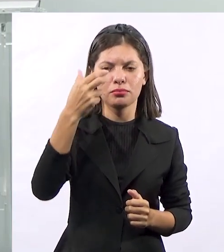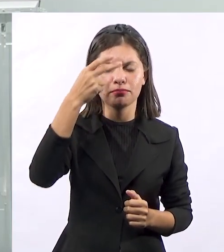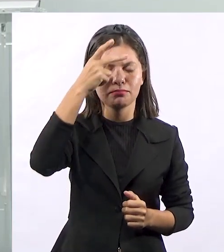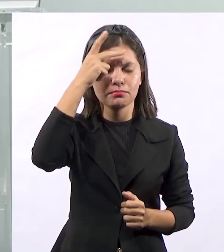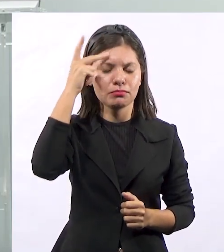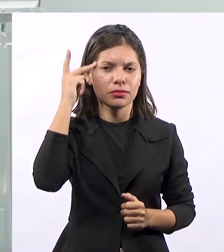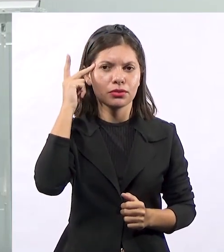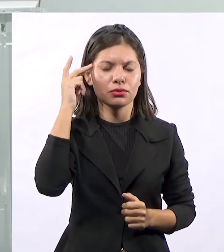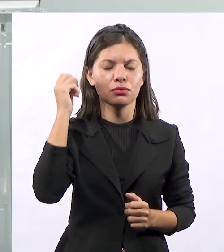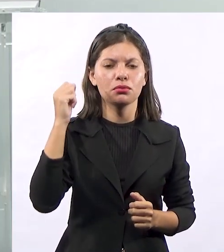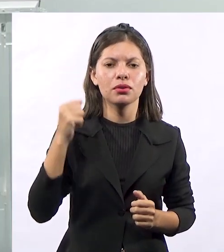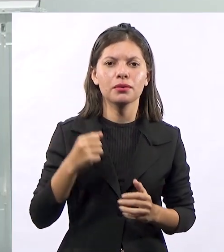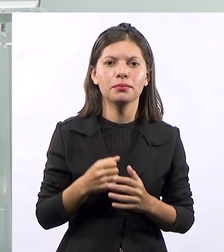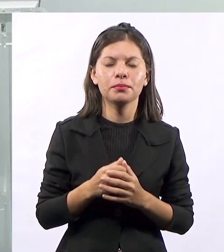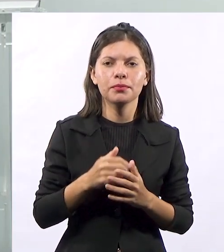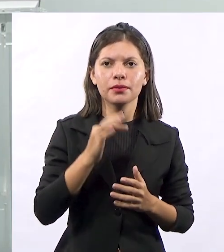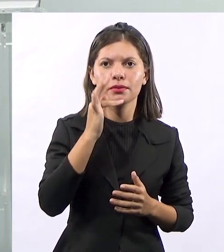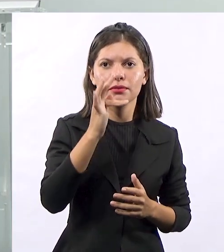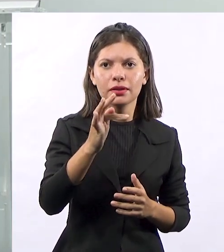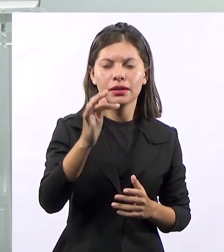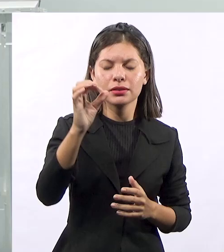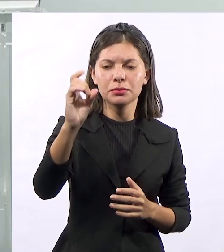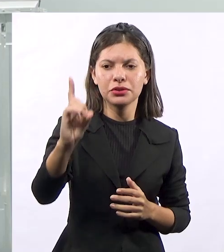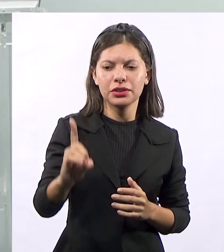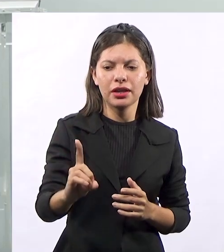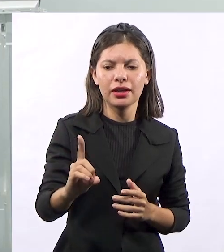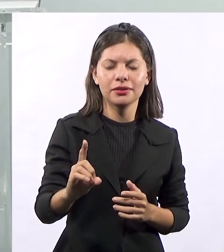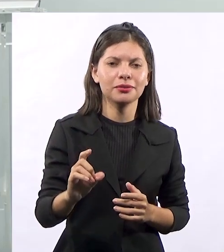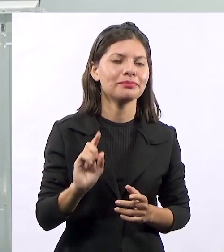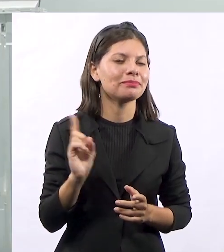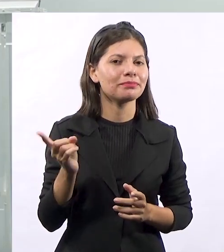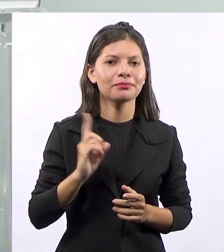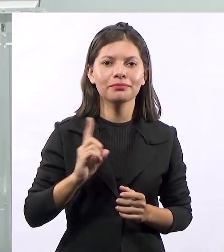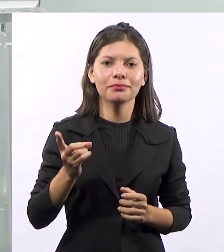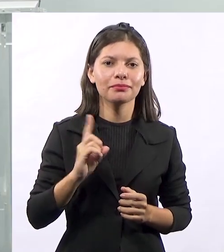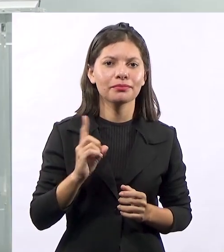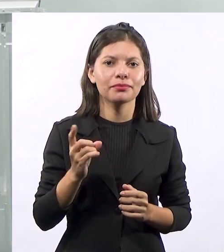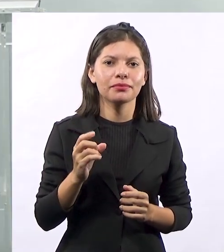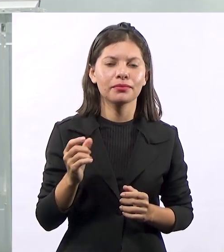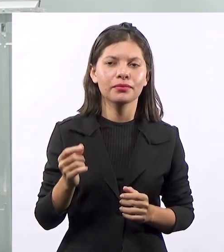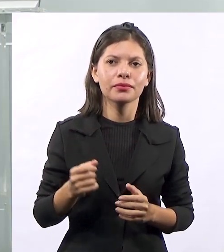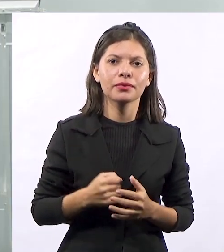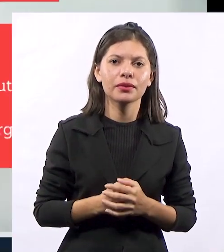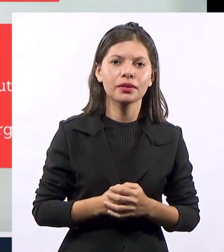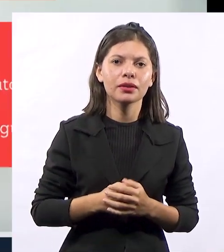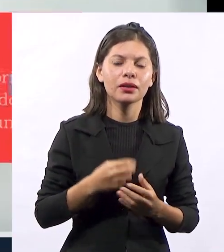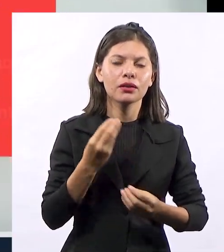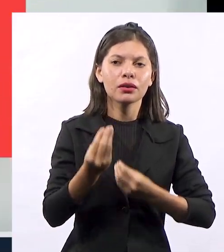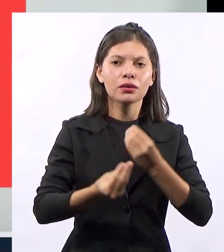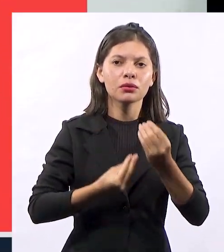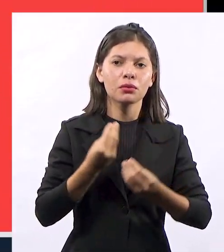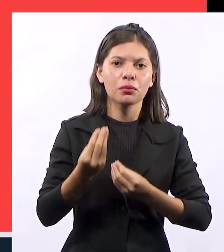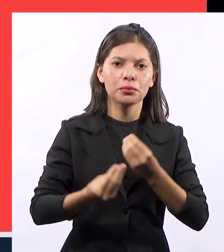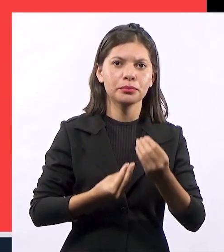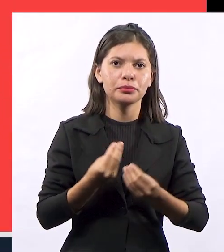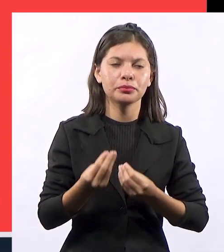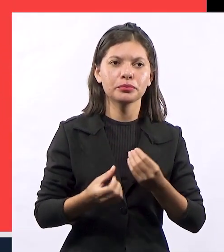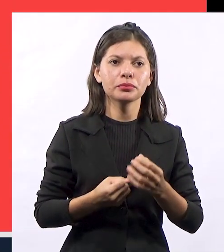Não. Então, eu tenho que trazer quem é que falou sobre isso, quem já pesquisou sobre isso. Como é que eu faço?